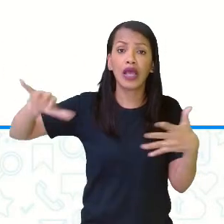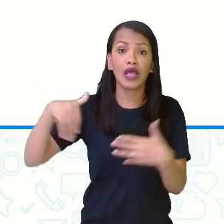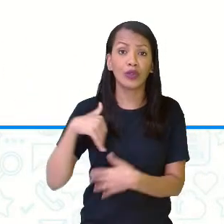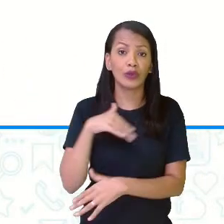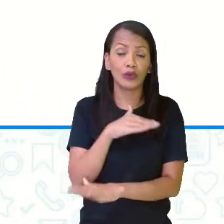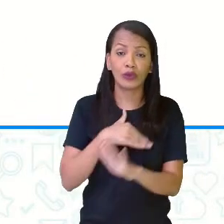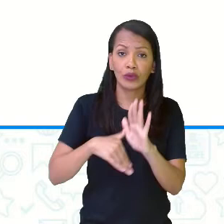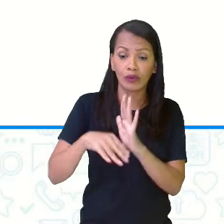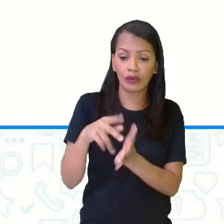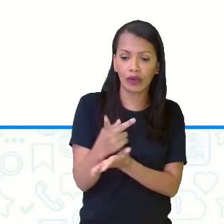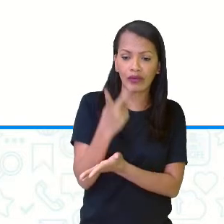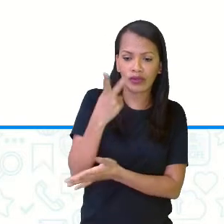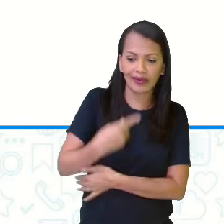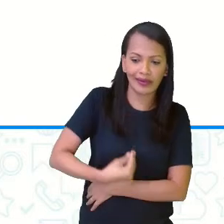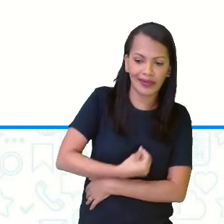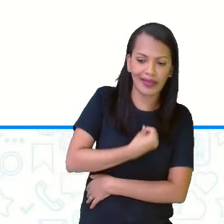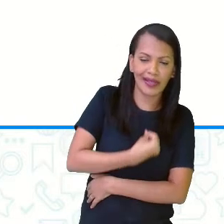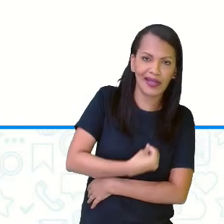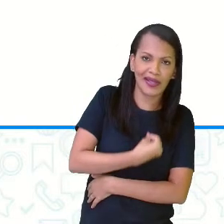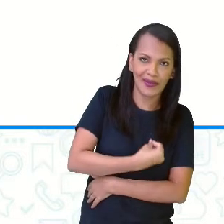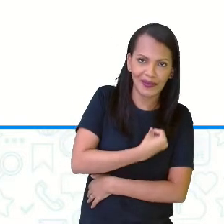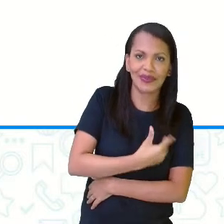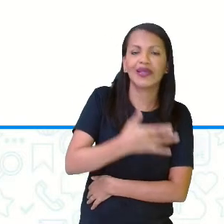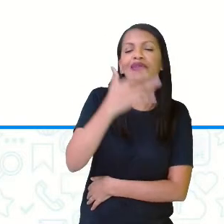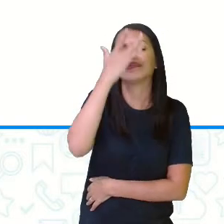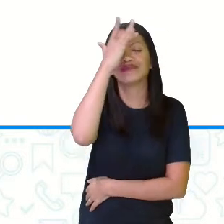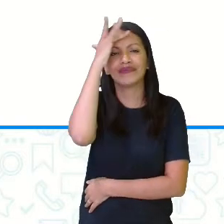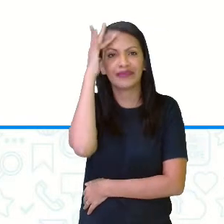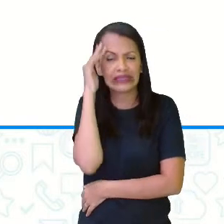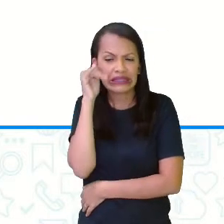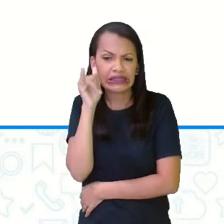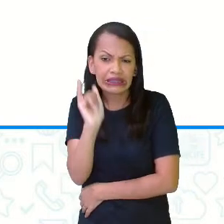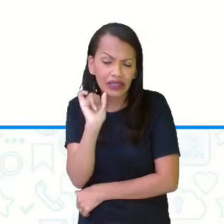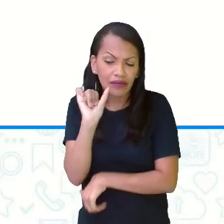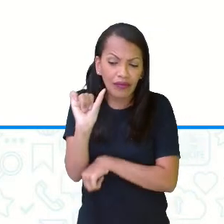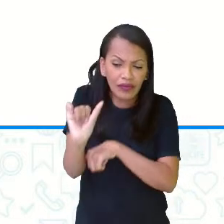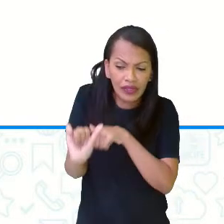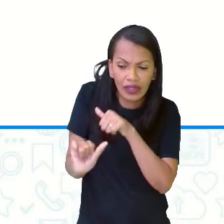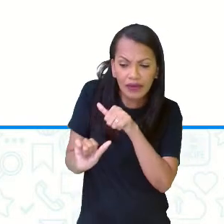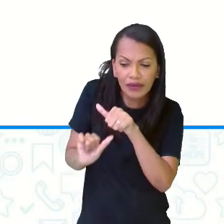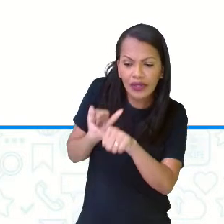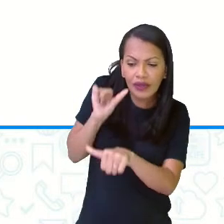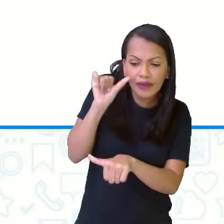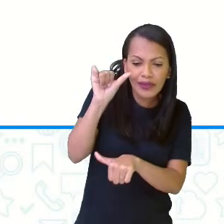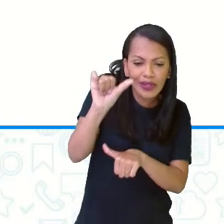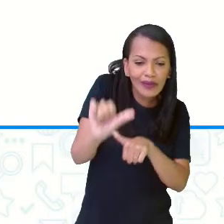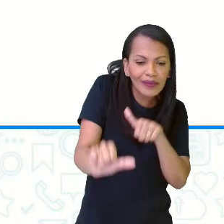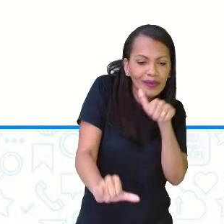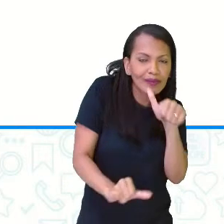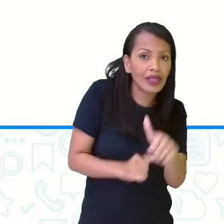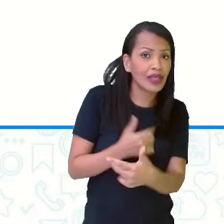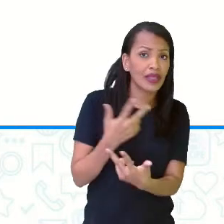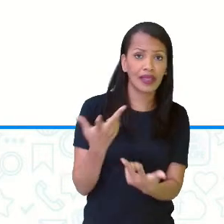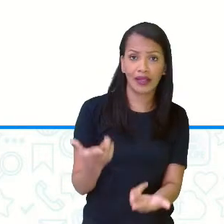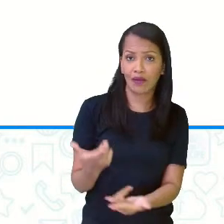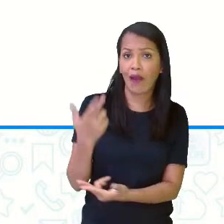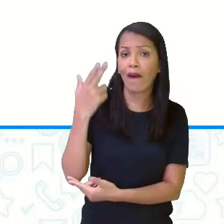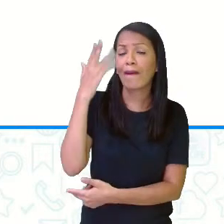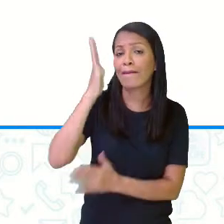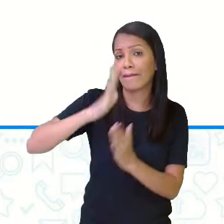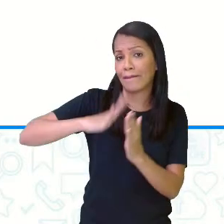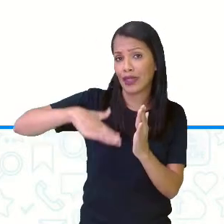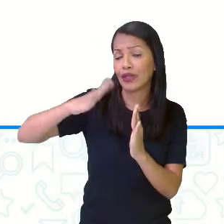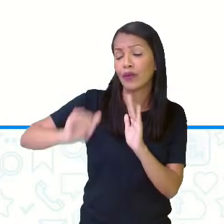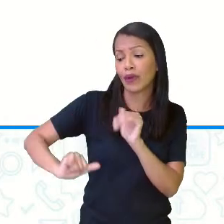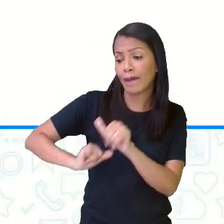na vida das pessoas, na sociedade, tudo vai se transformando. E com a pintura não foi diferente. Nós